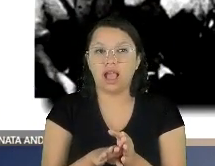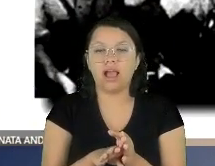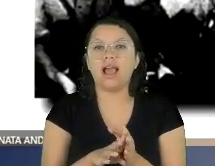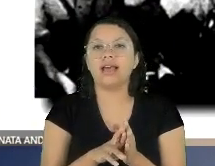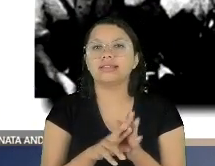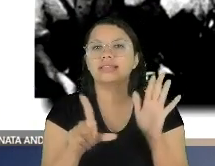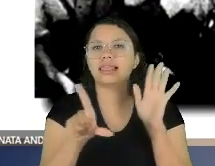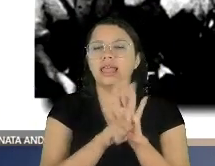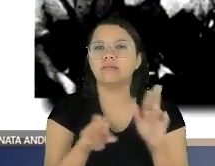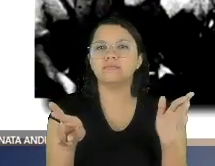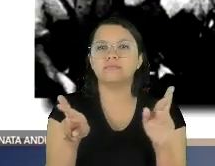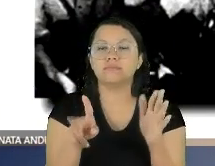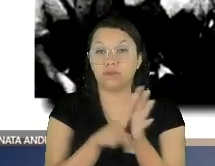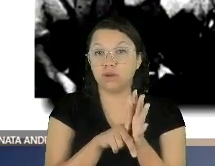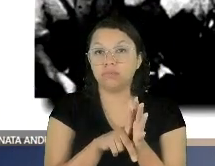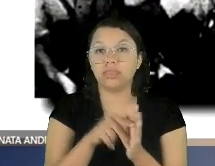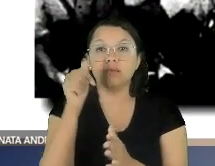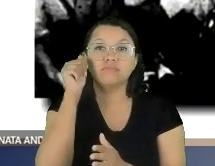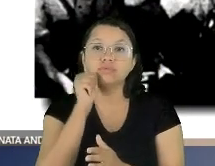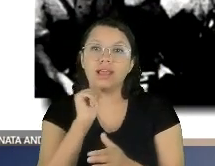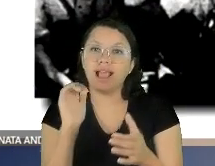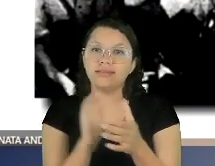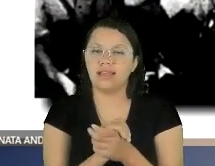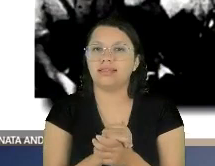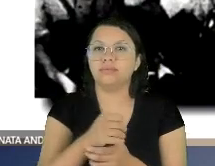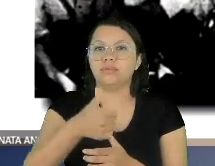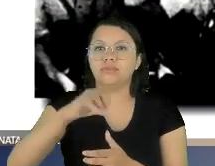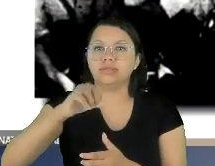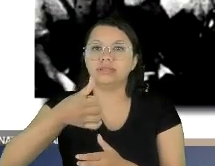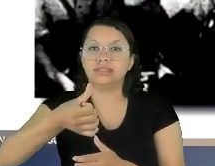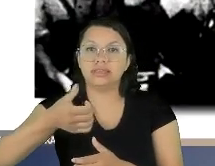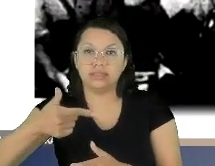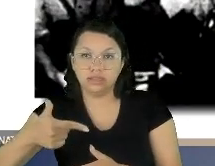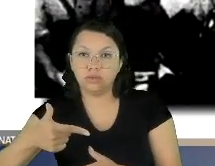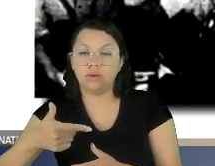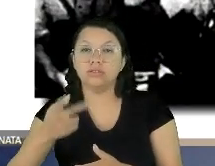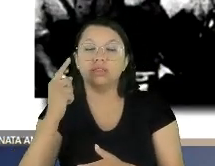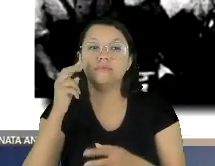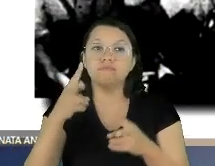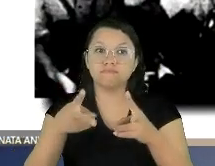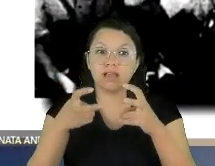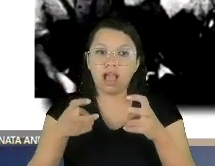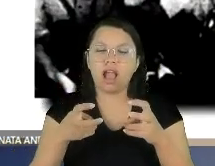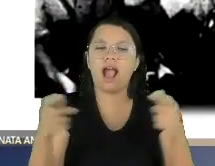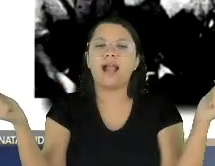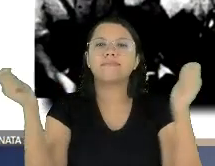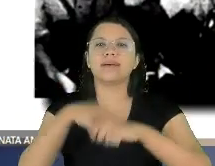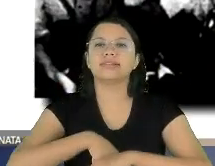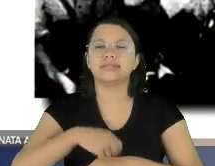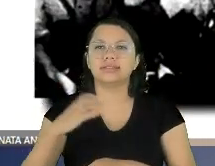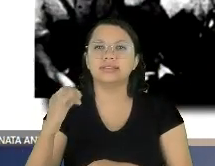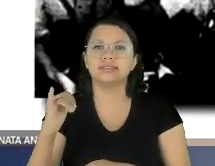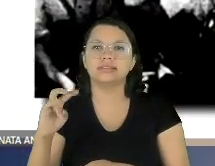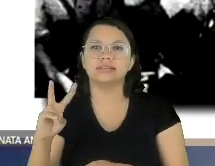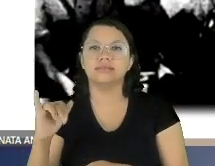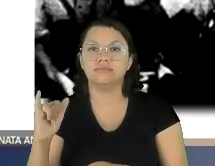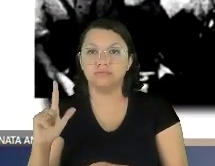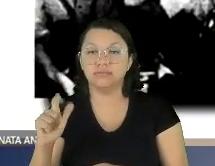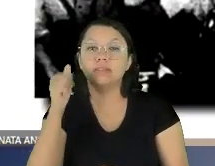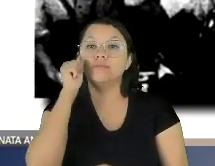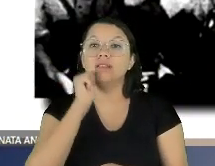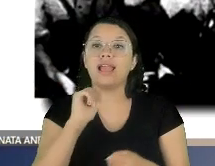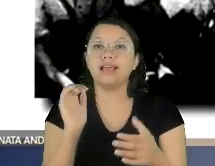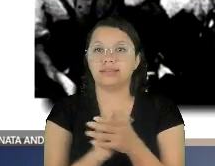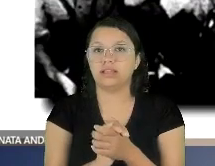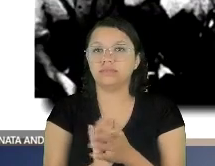Casada, em 1962, que previu a capacidade civil para a mulher casada.